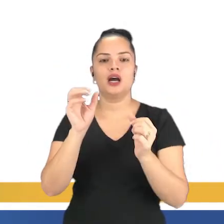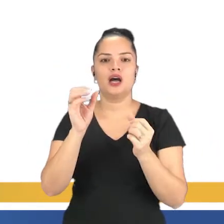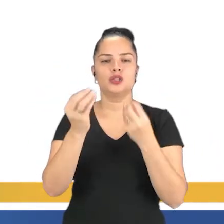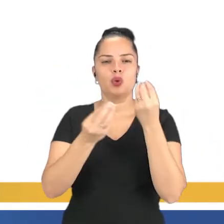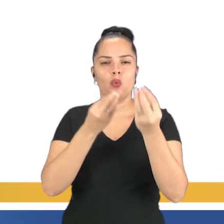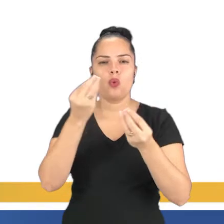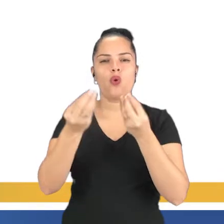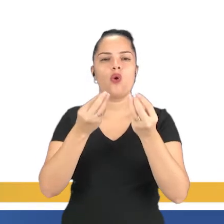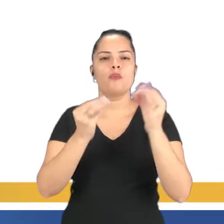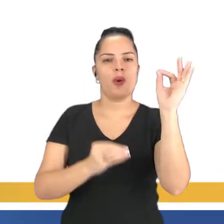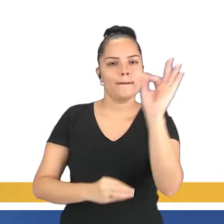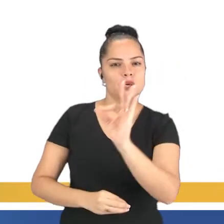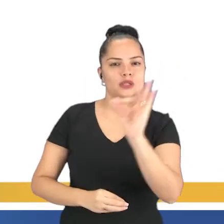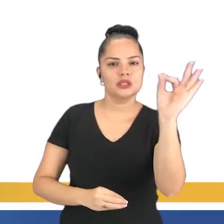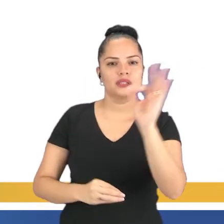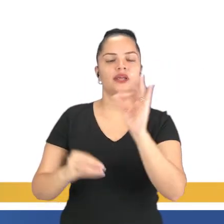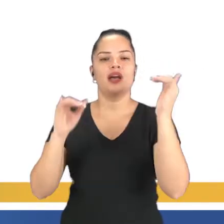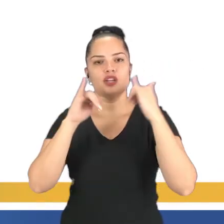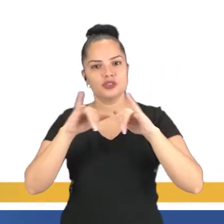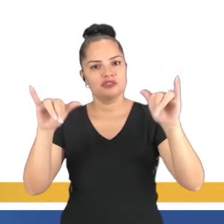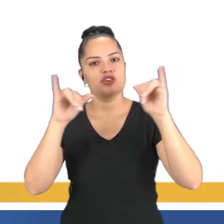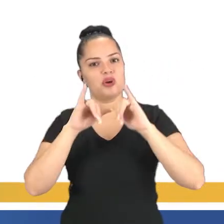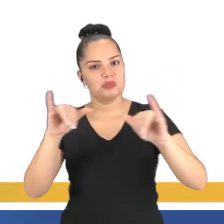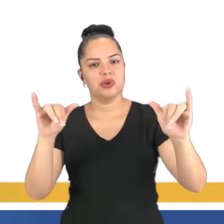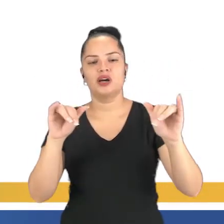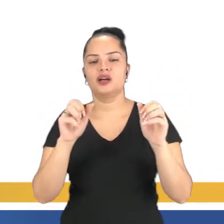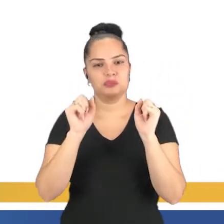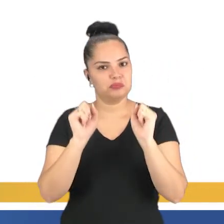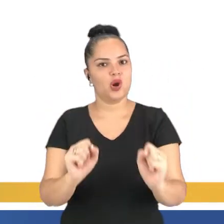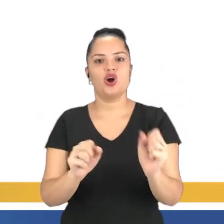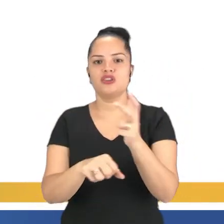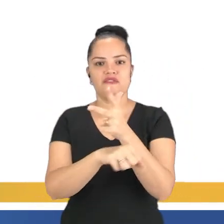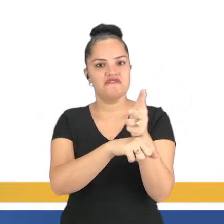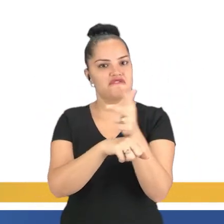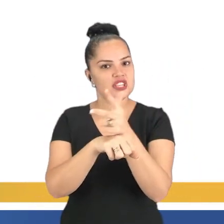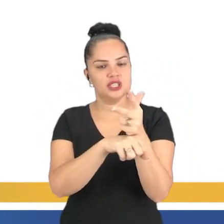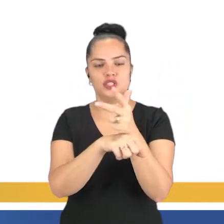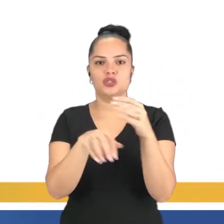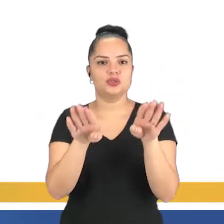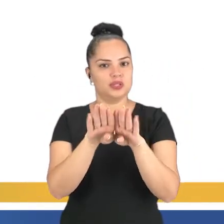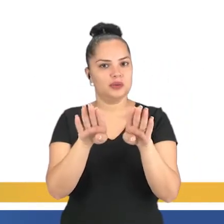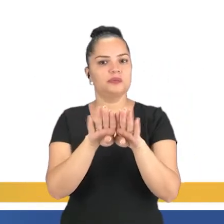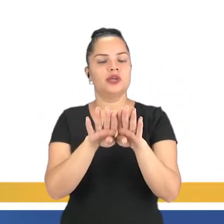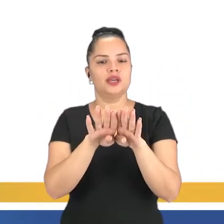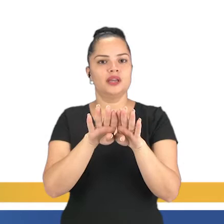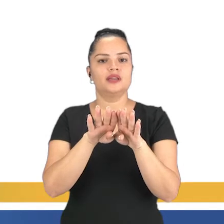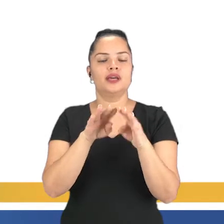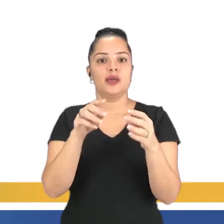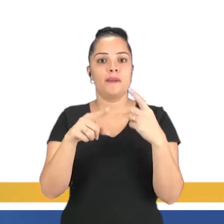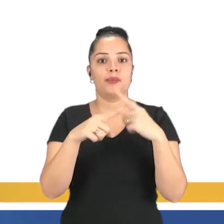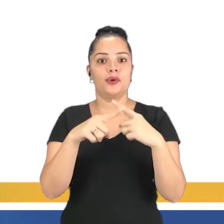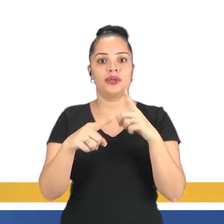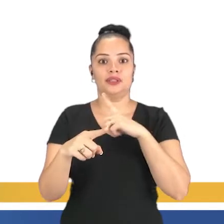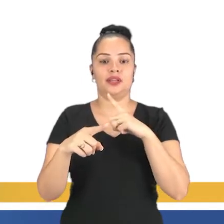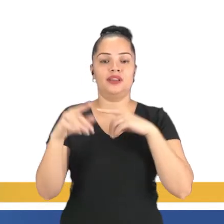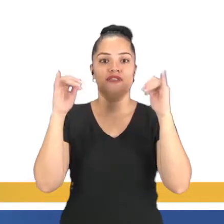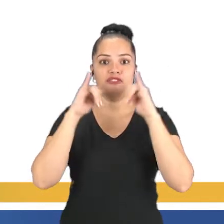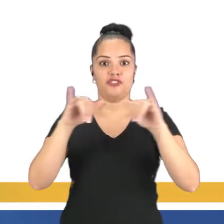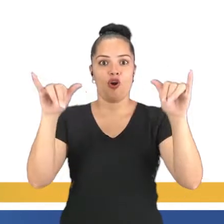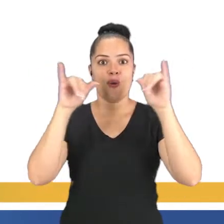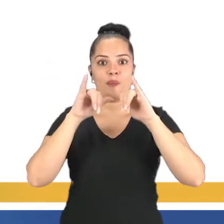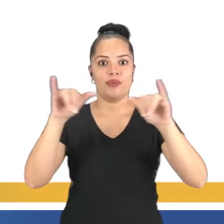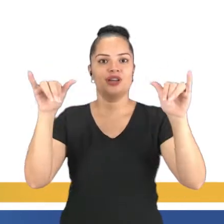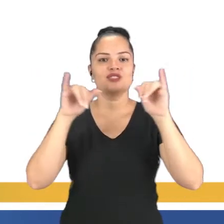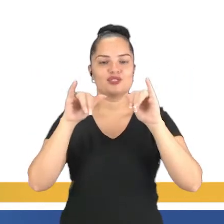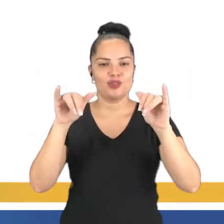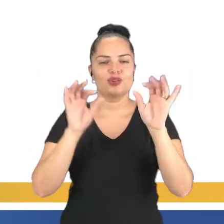porcentagens, correto? Podem ser feitos em formato de GIF ou vídeo. Neles, pela mobilidade, as informações podem ser mais